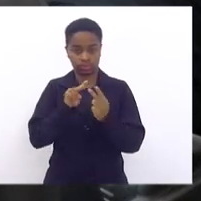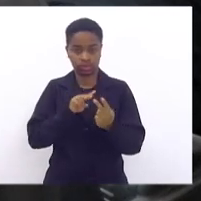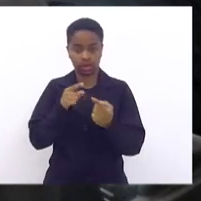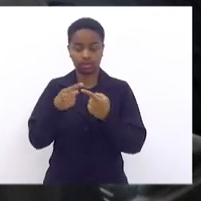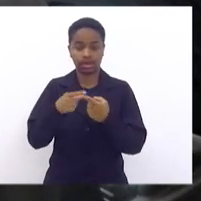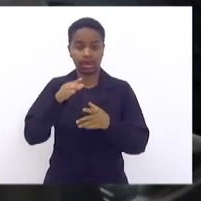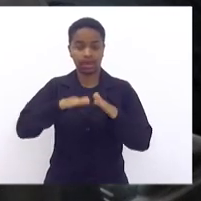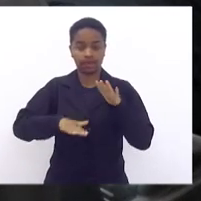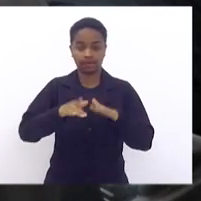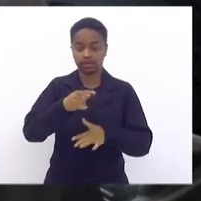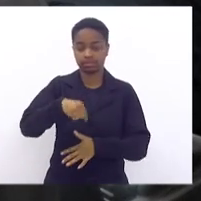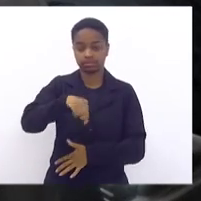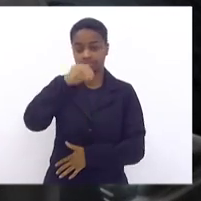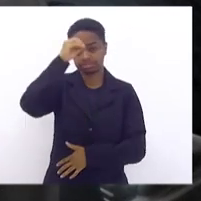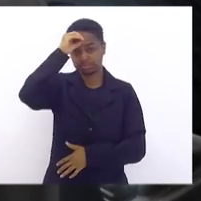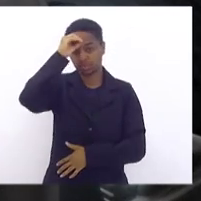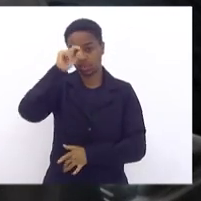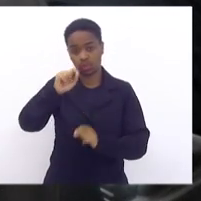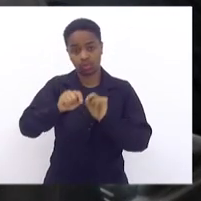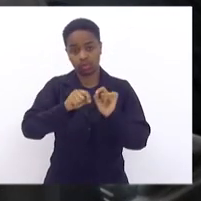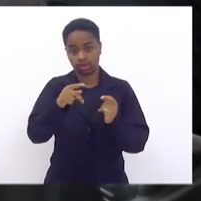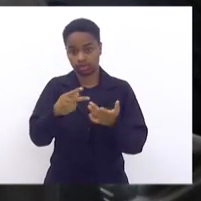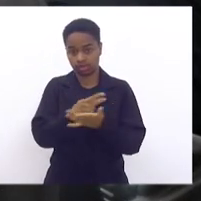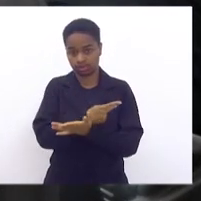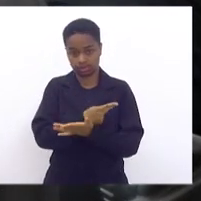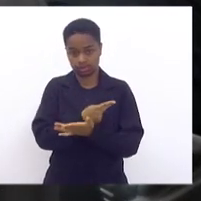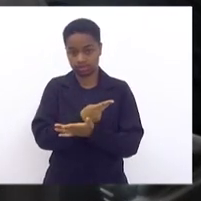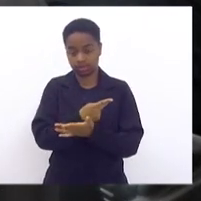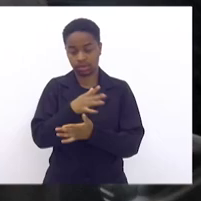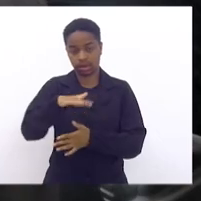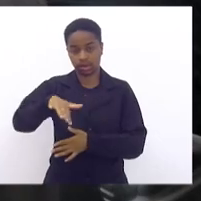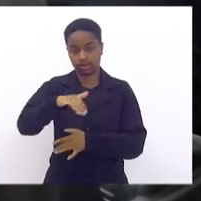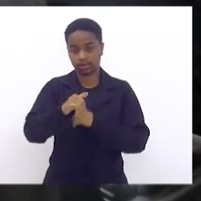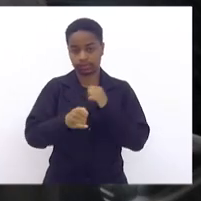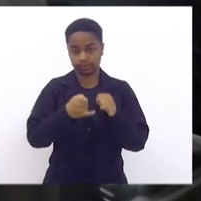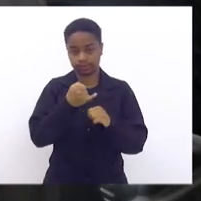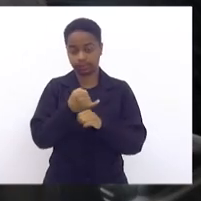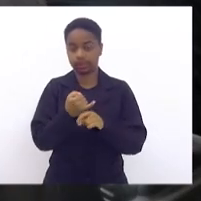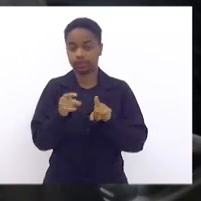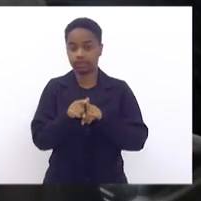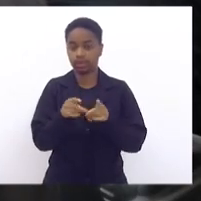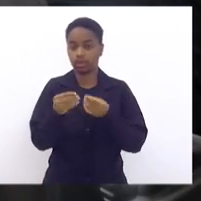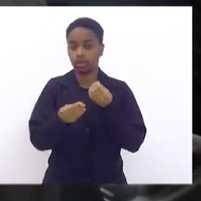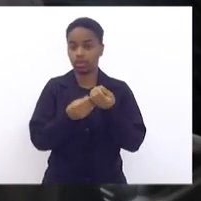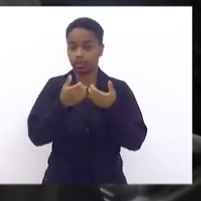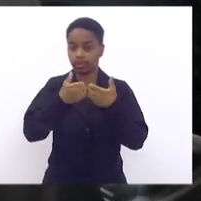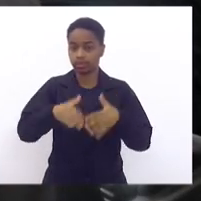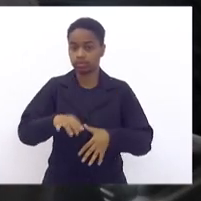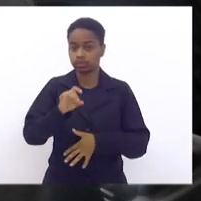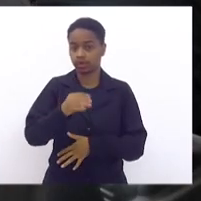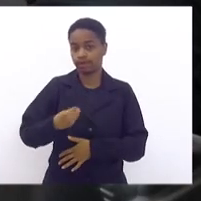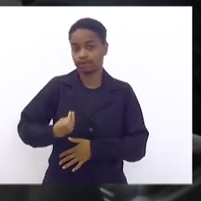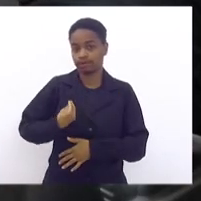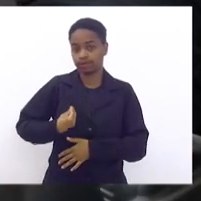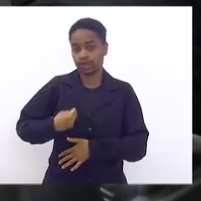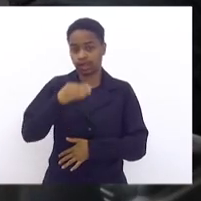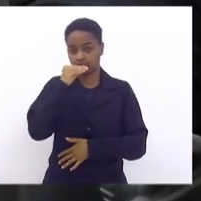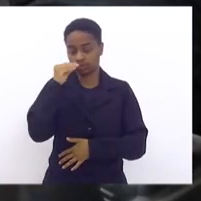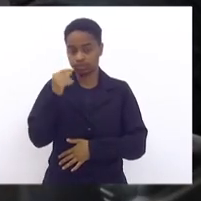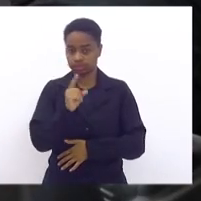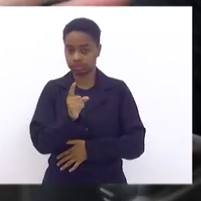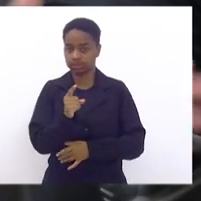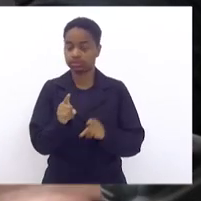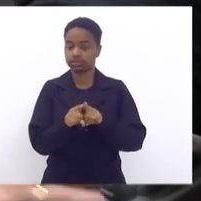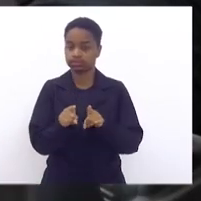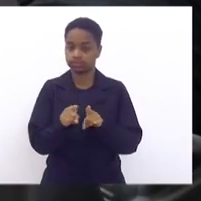às vezes, você não sabe o que pode acontecer com a internet e o mal que isso pode ter, não só na vida desse adolescente ou dessa